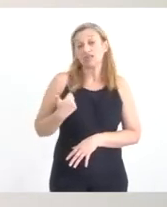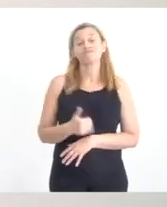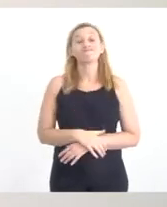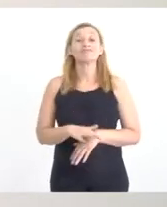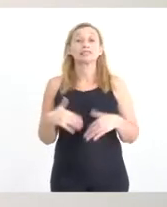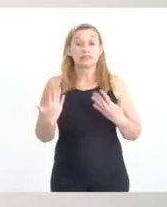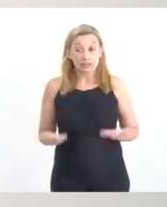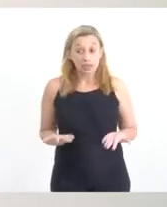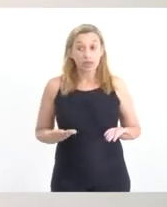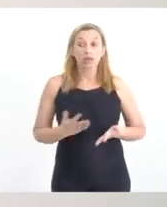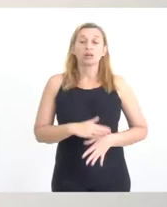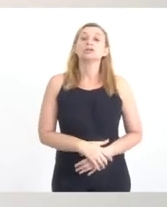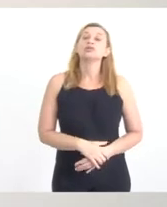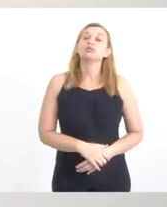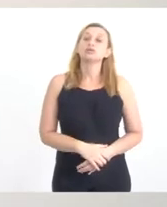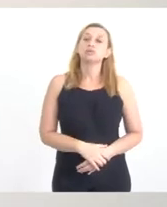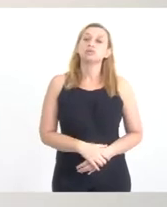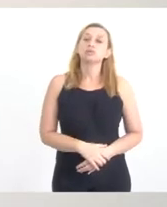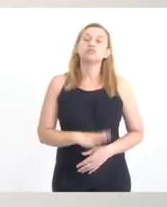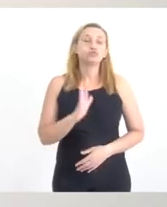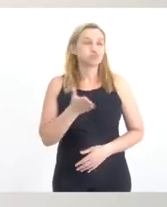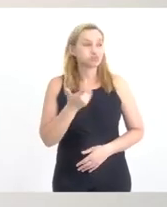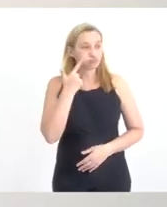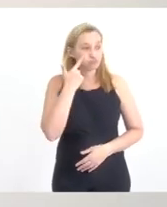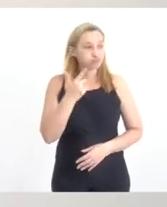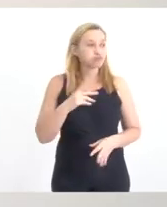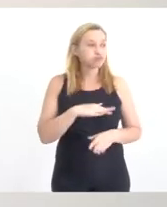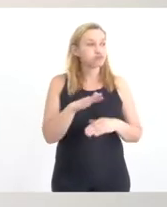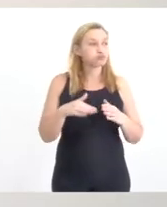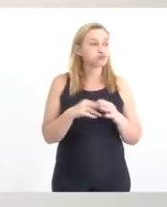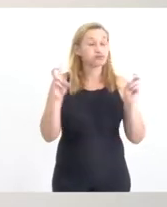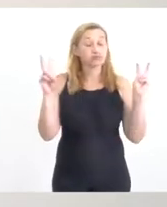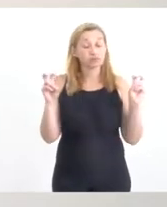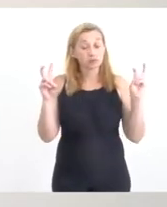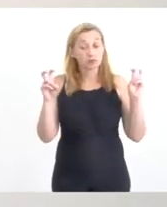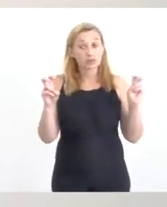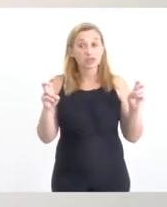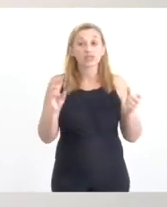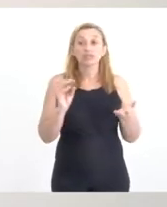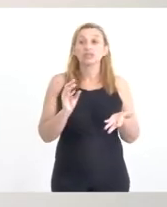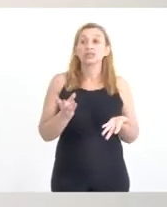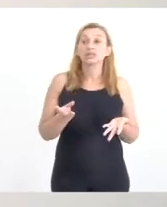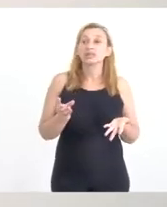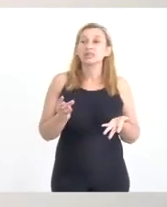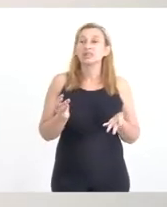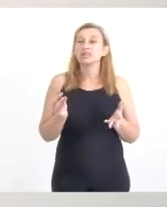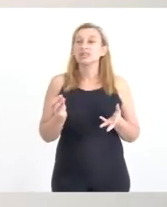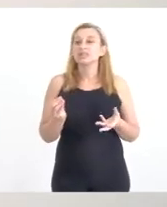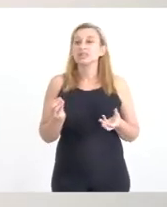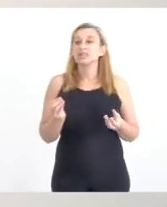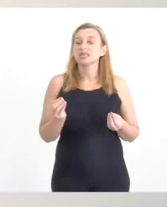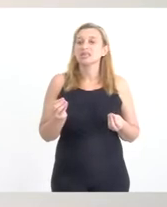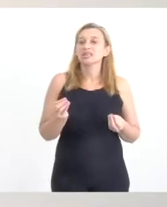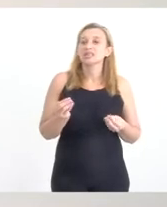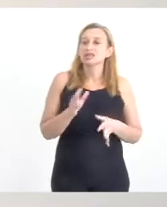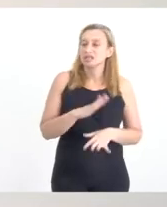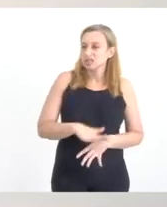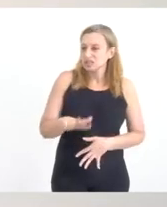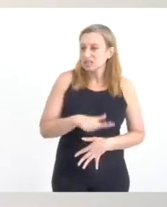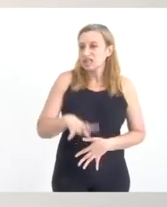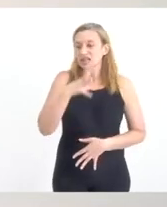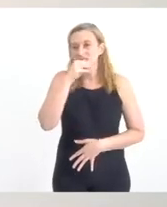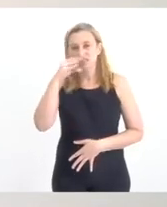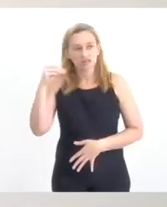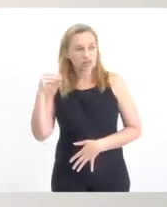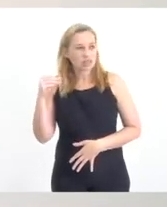então já prevendo todo uma situação de vulnerabilidade seja das nossas crianças e adolescentes